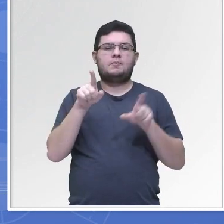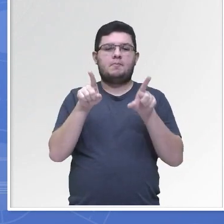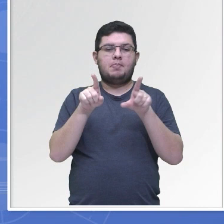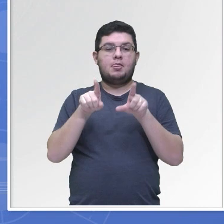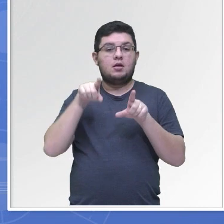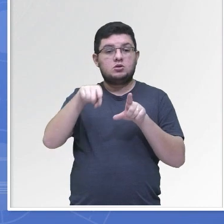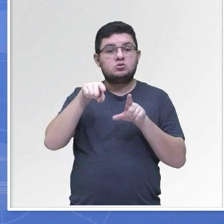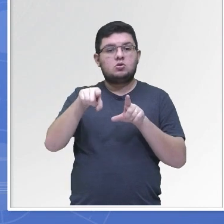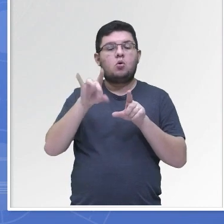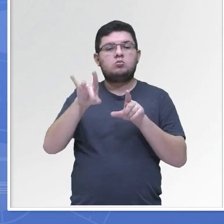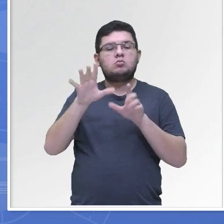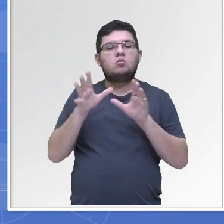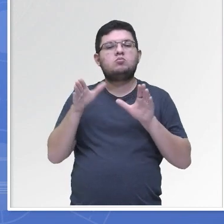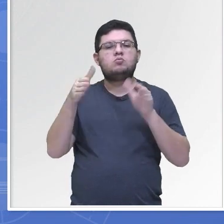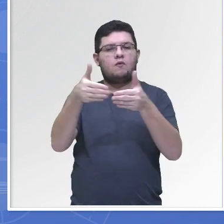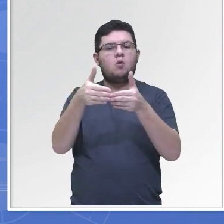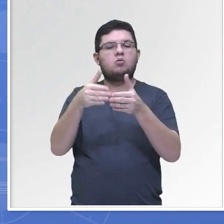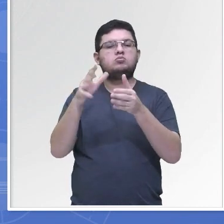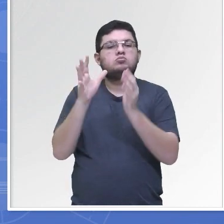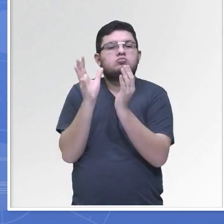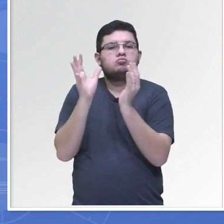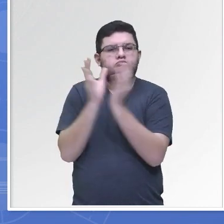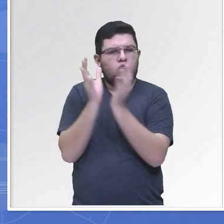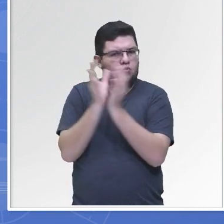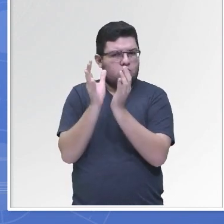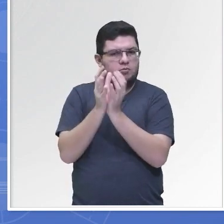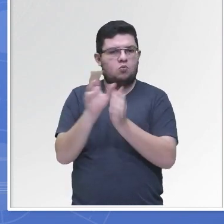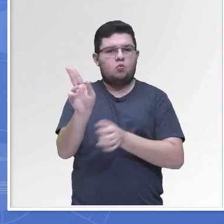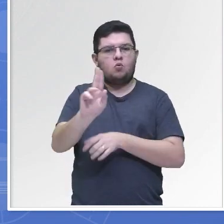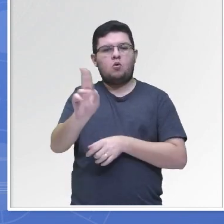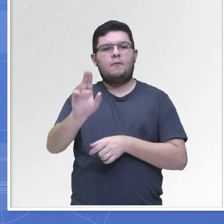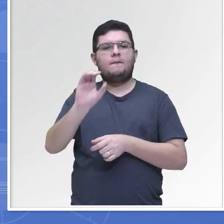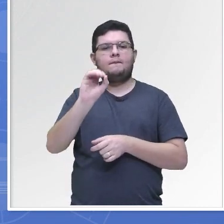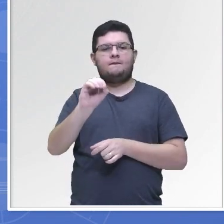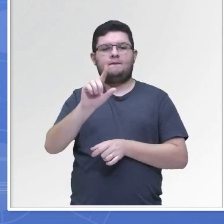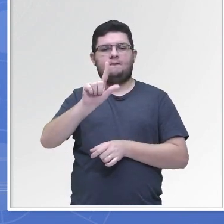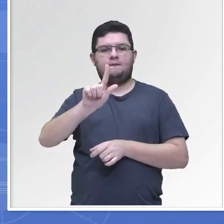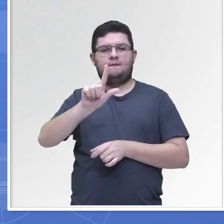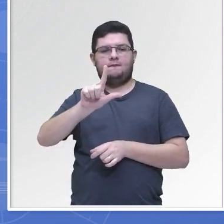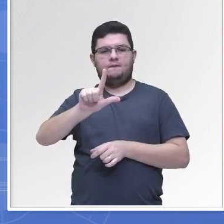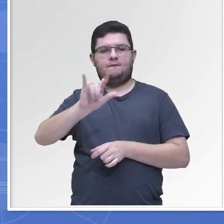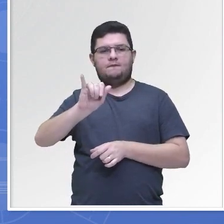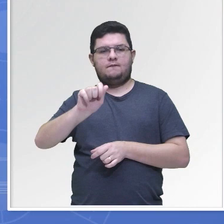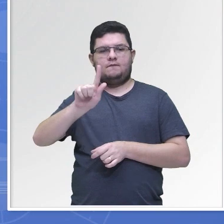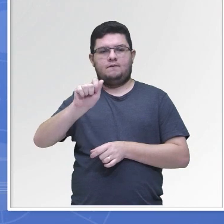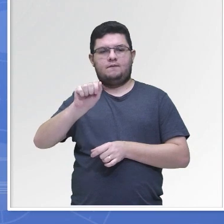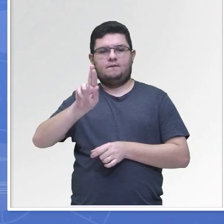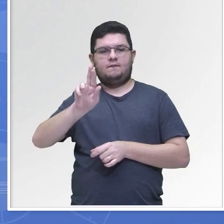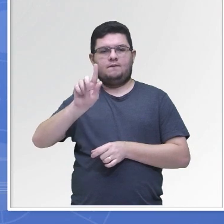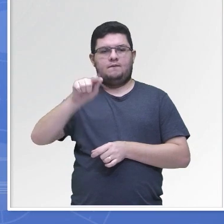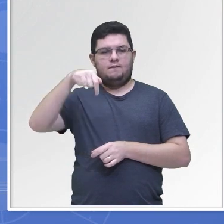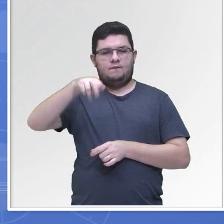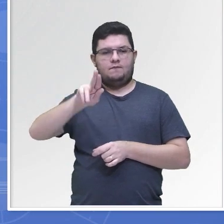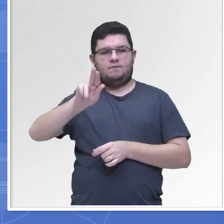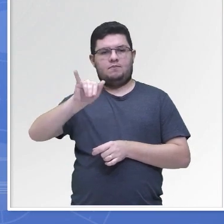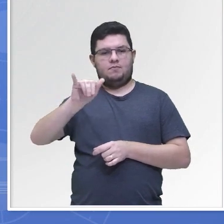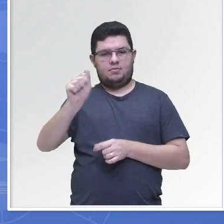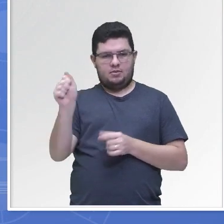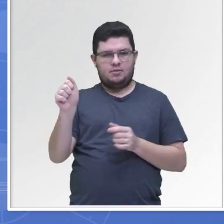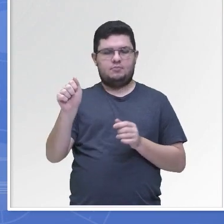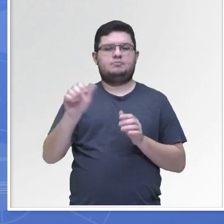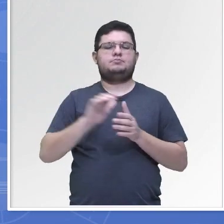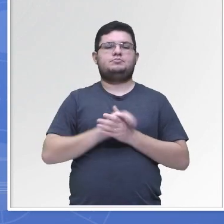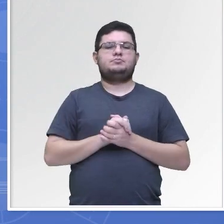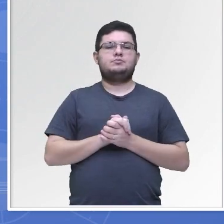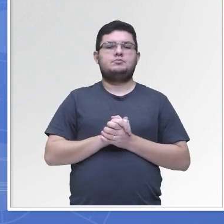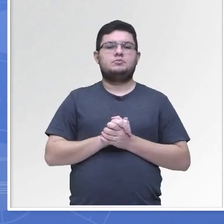grupo, ou seja, uma mesma família, um mesmo partido. Então, nesse processo, a nossa oligarquia é bem definida. Quem